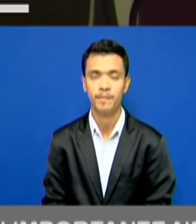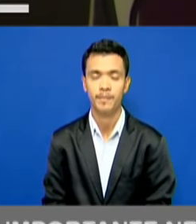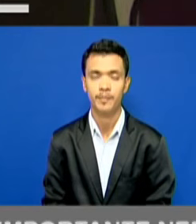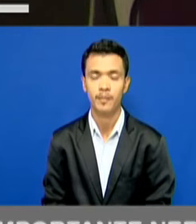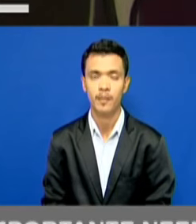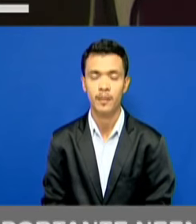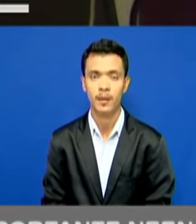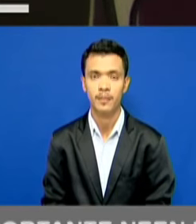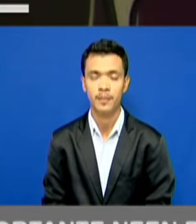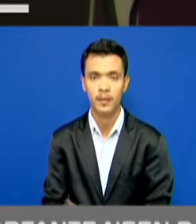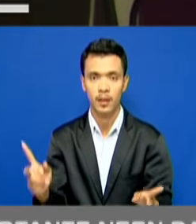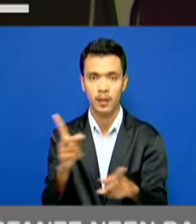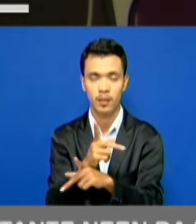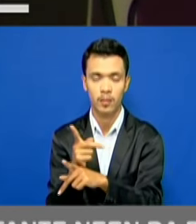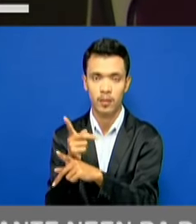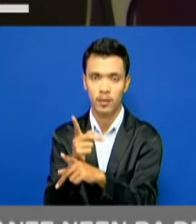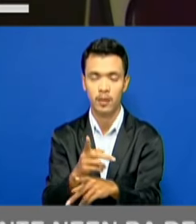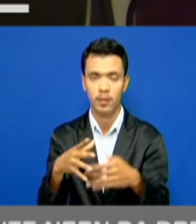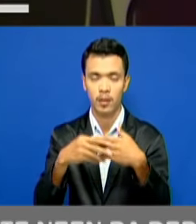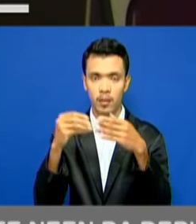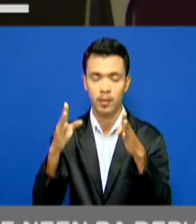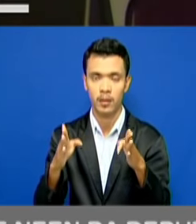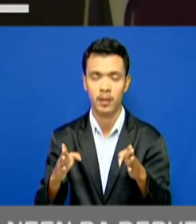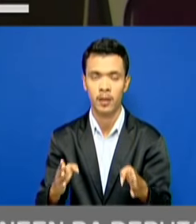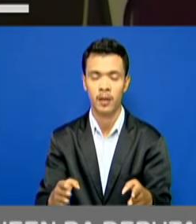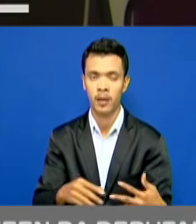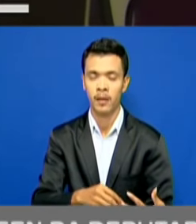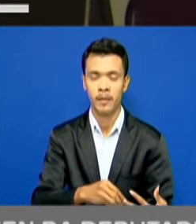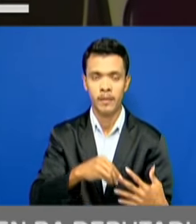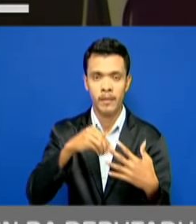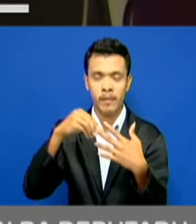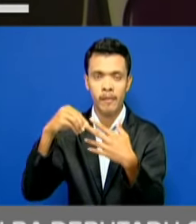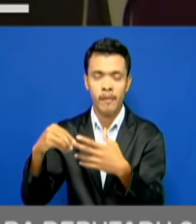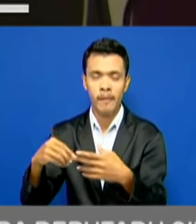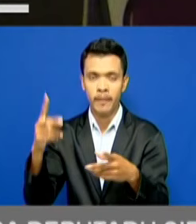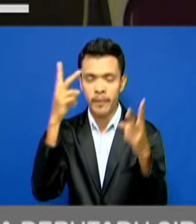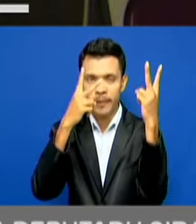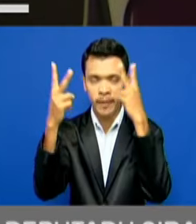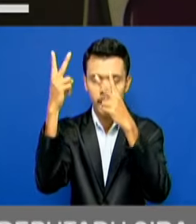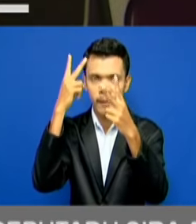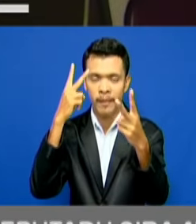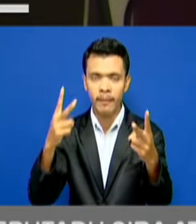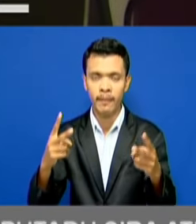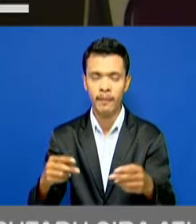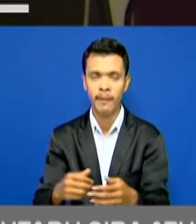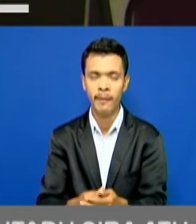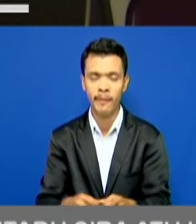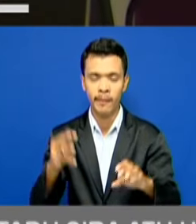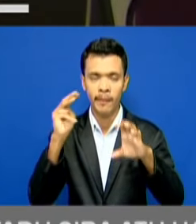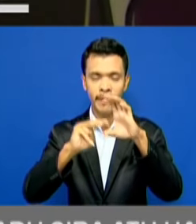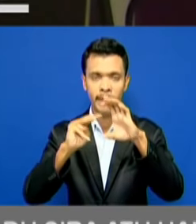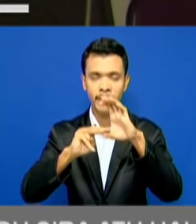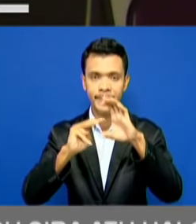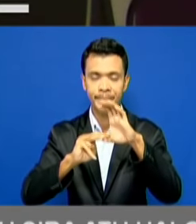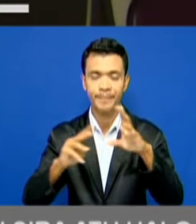relevantes a tua segura papel a autoridade aduaneira em Ian, Liliu. A tocar o controle da atividade de mercadoria Sira,